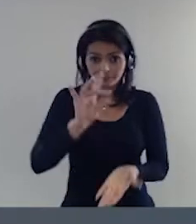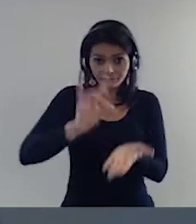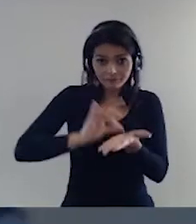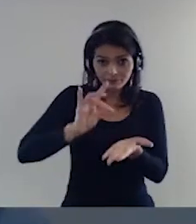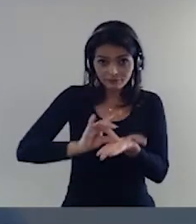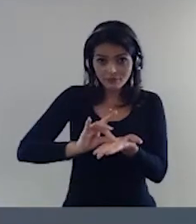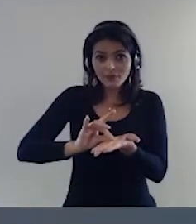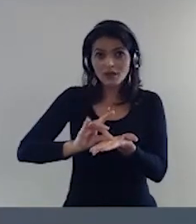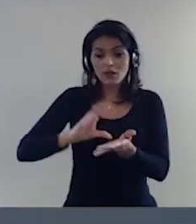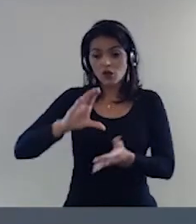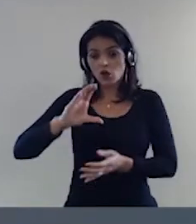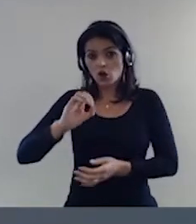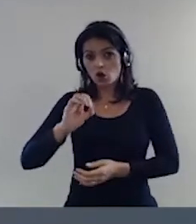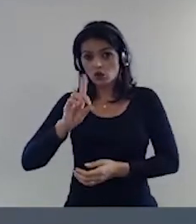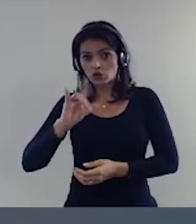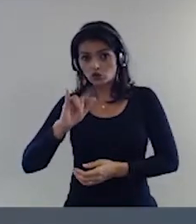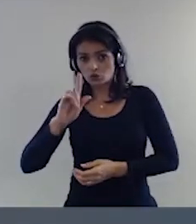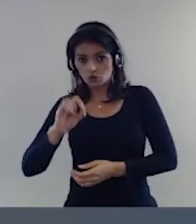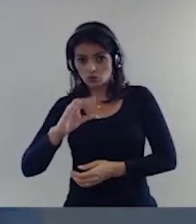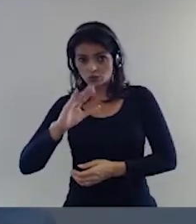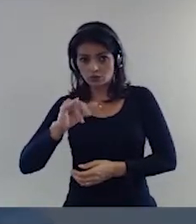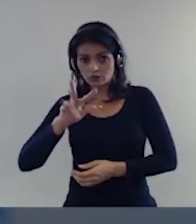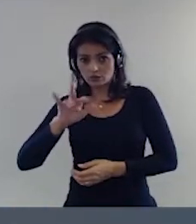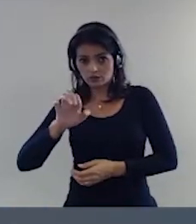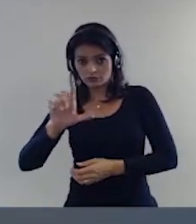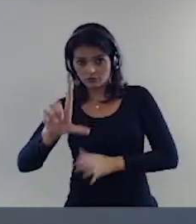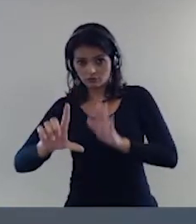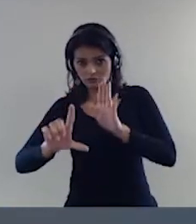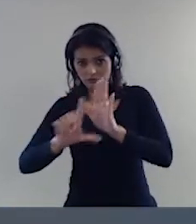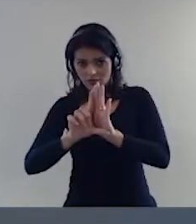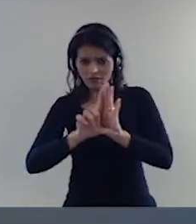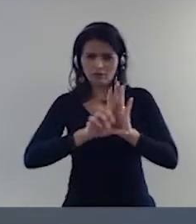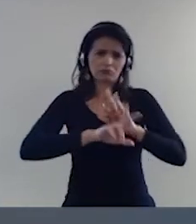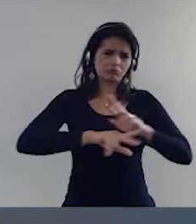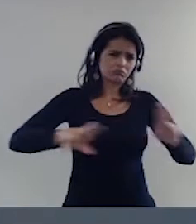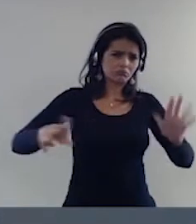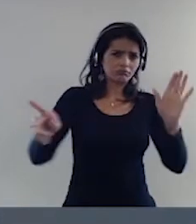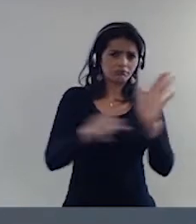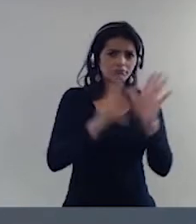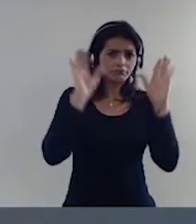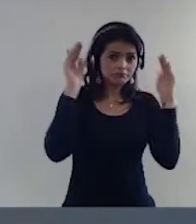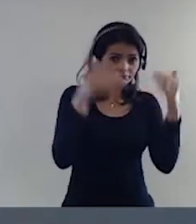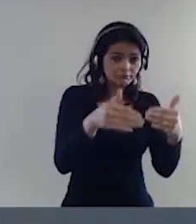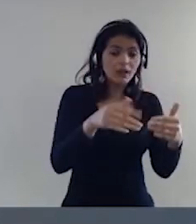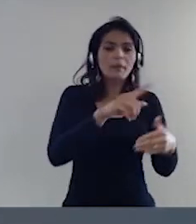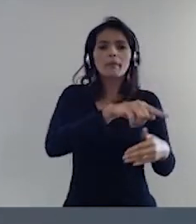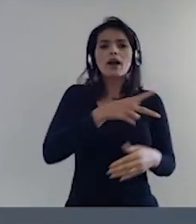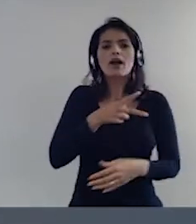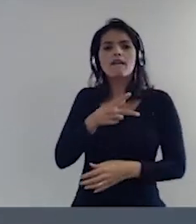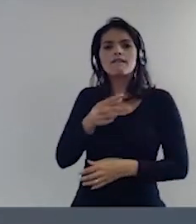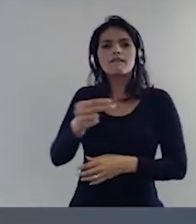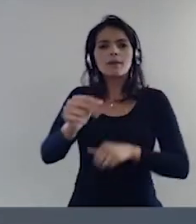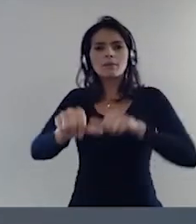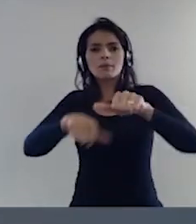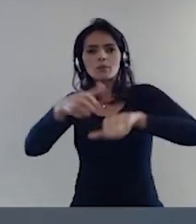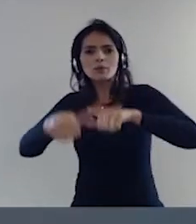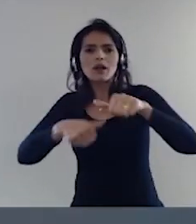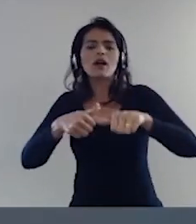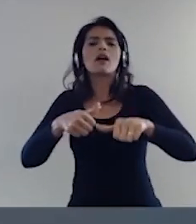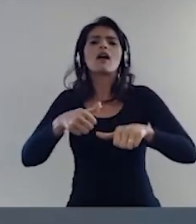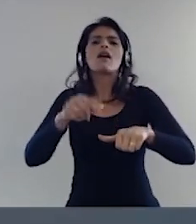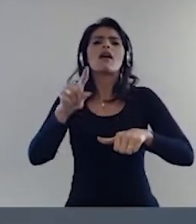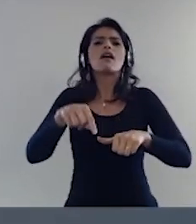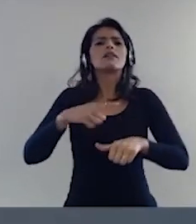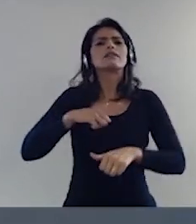as figuras que o Código Civil e outras leis extravagantes estabelecem para combater a alteração de circunstâncias, elas